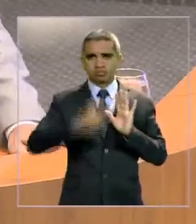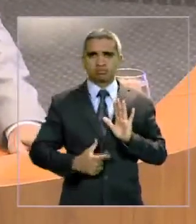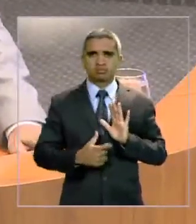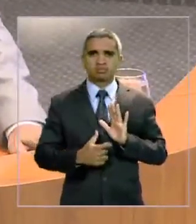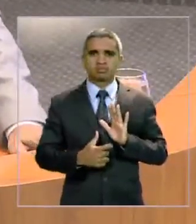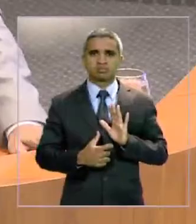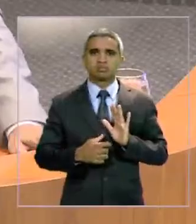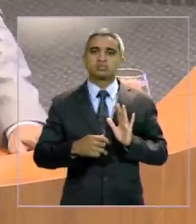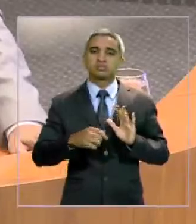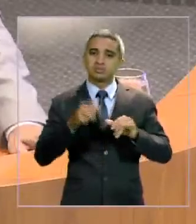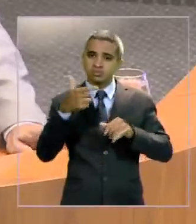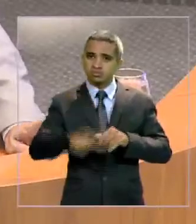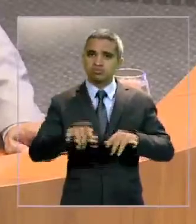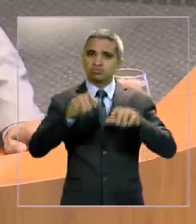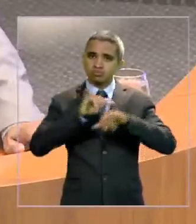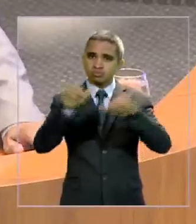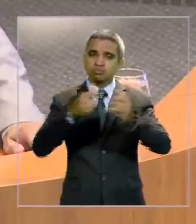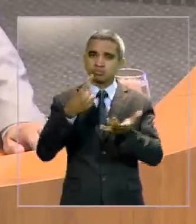enrolar.